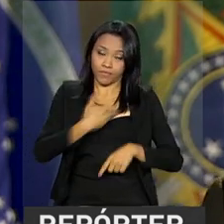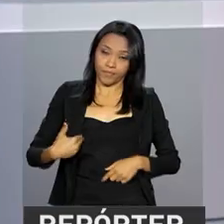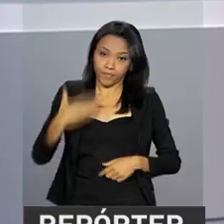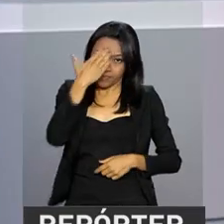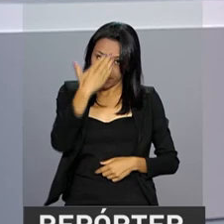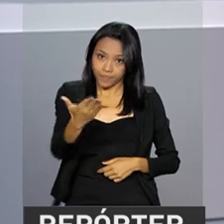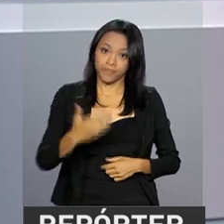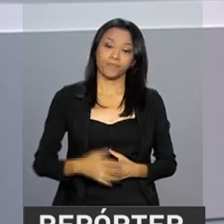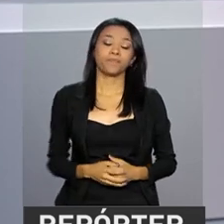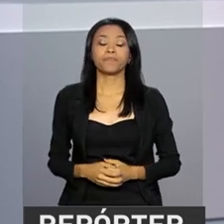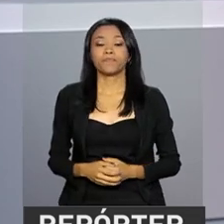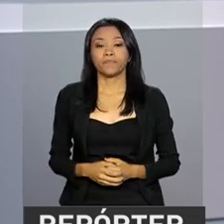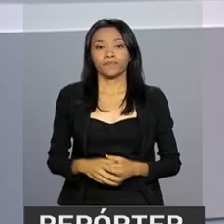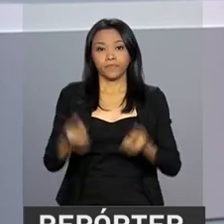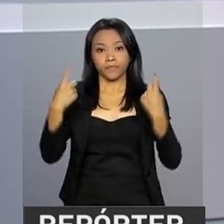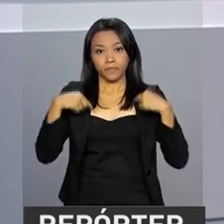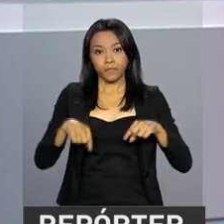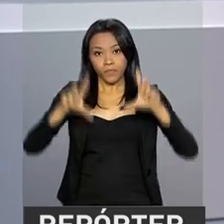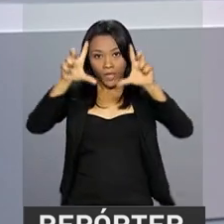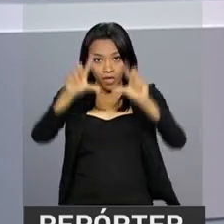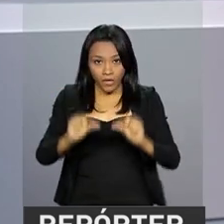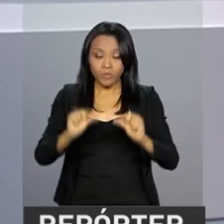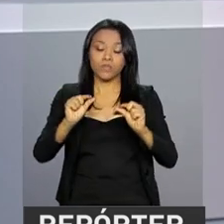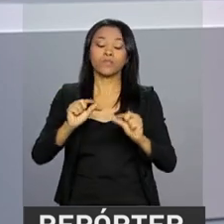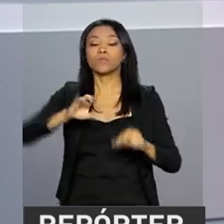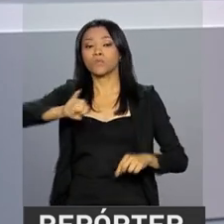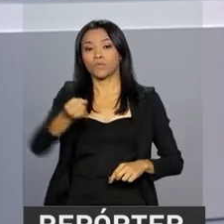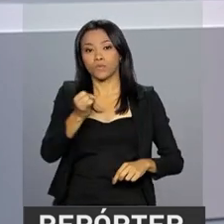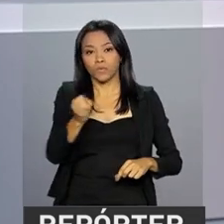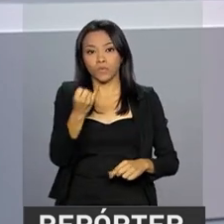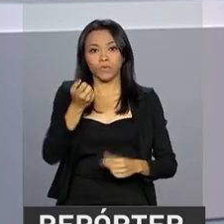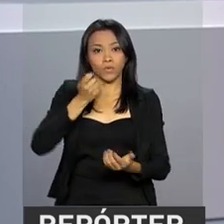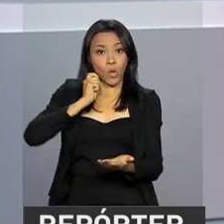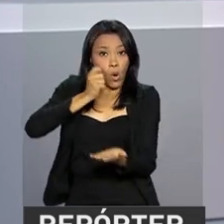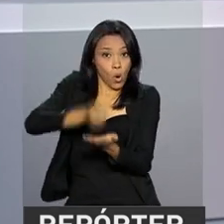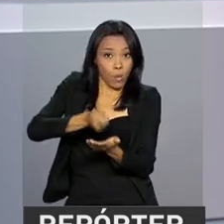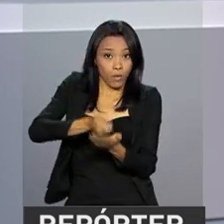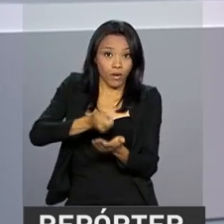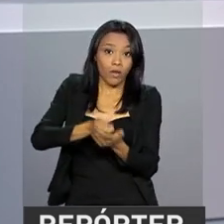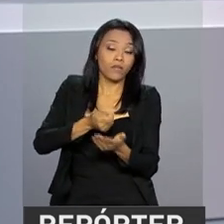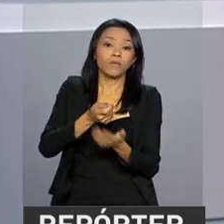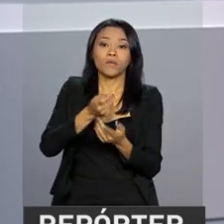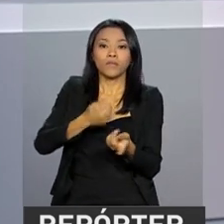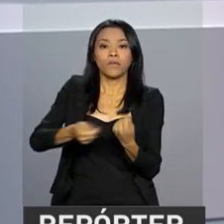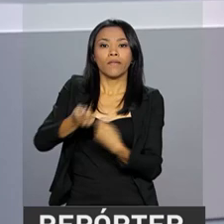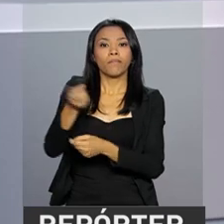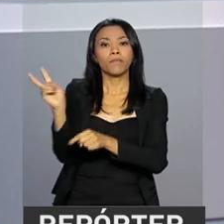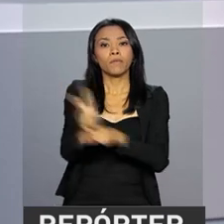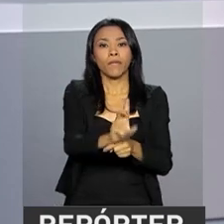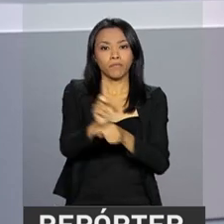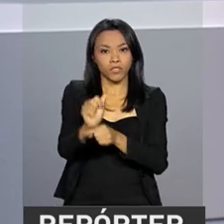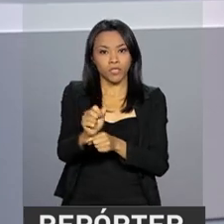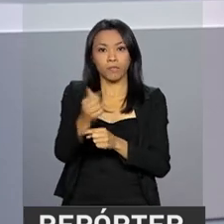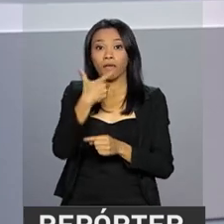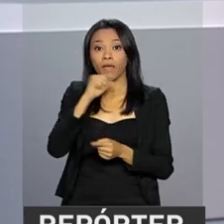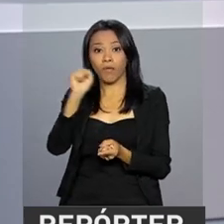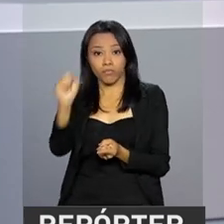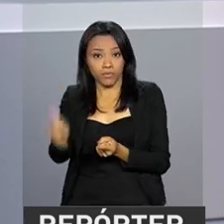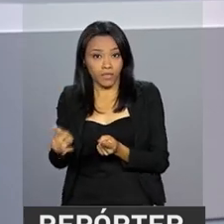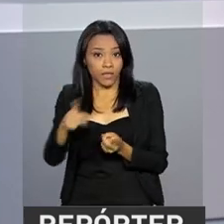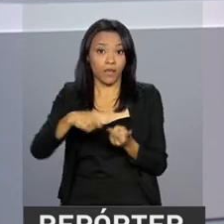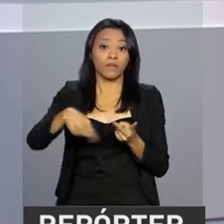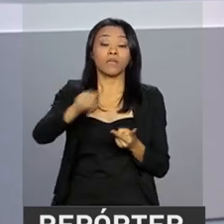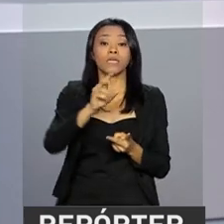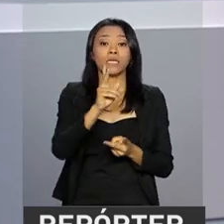você a redução do teto dos juros cobrados nas operações de crédito consignado para aposentados e pensionistas do